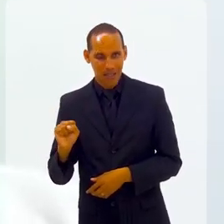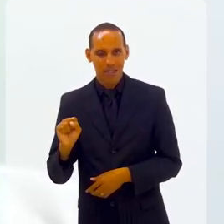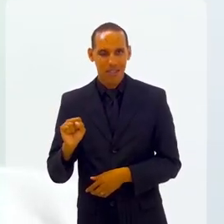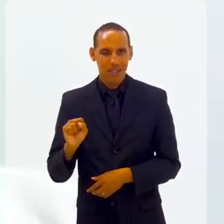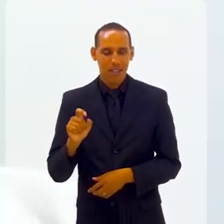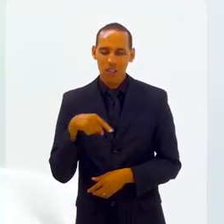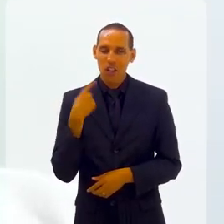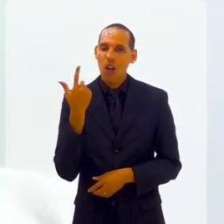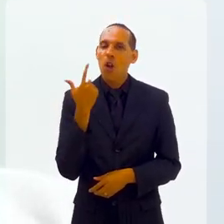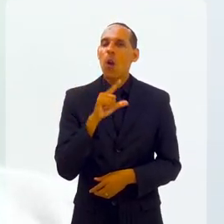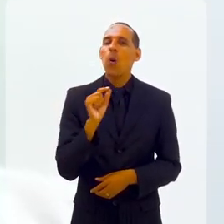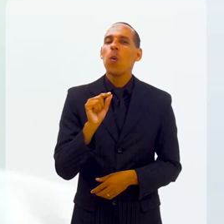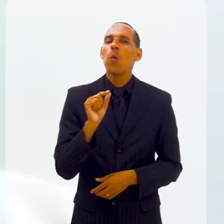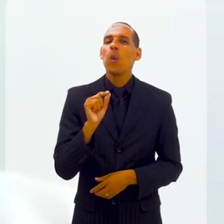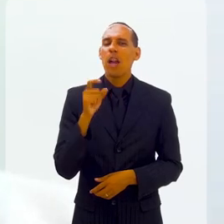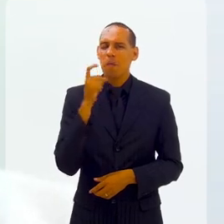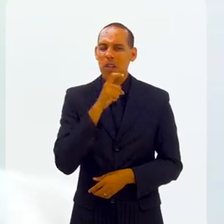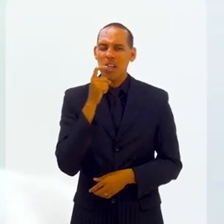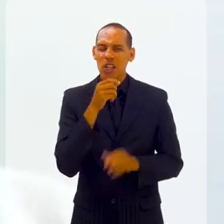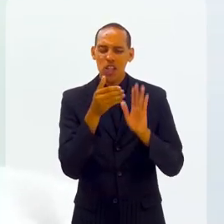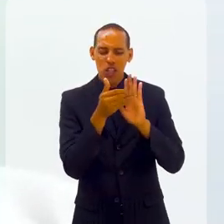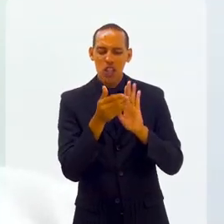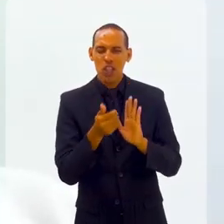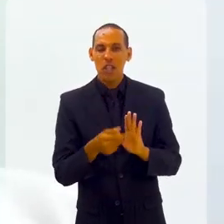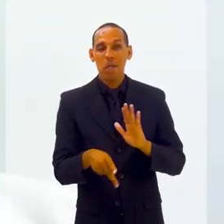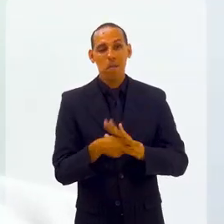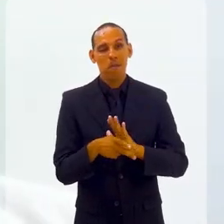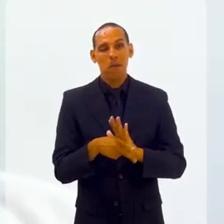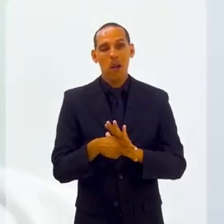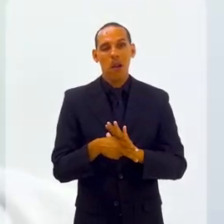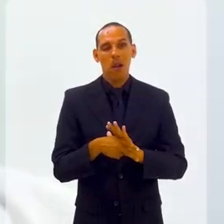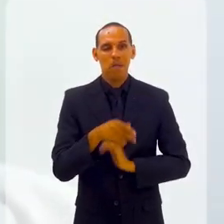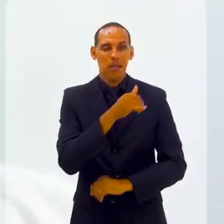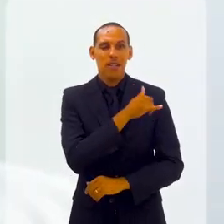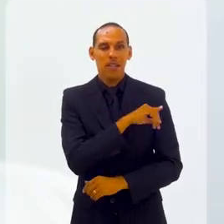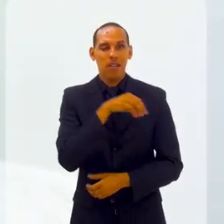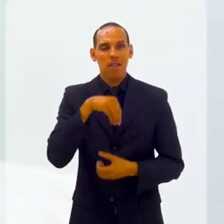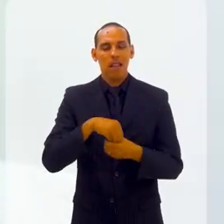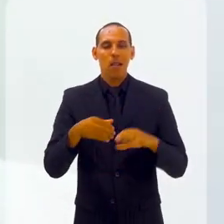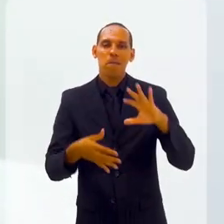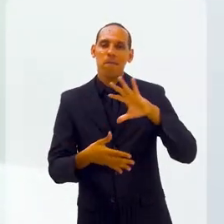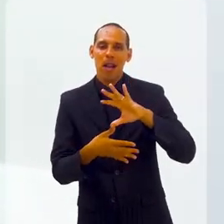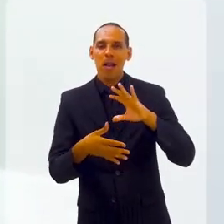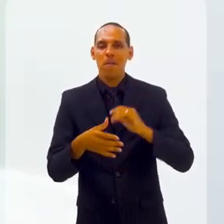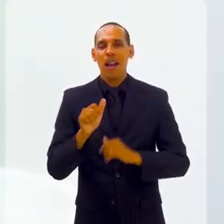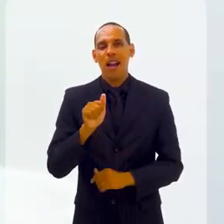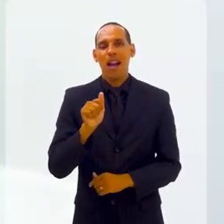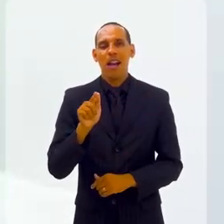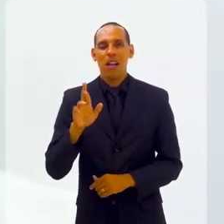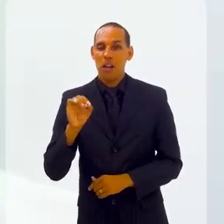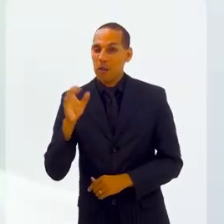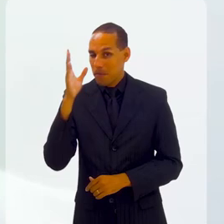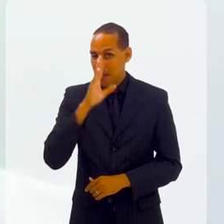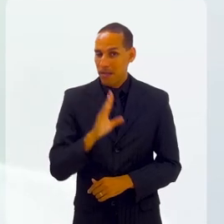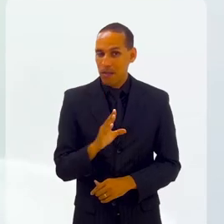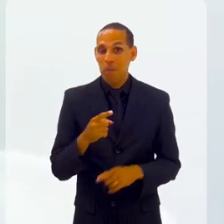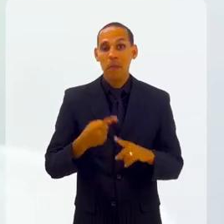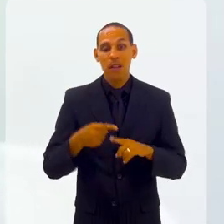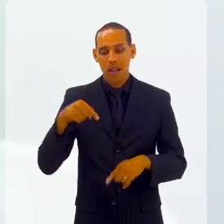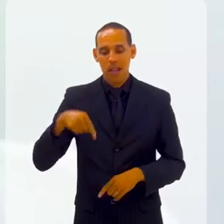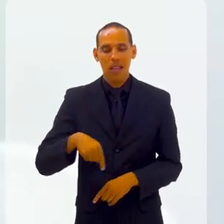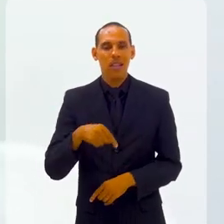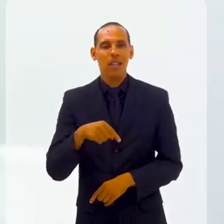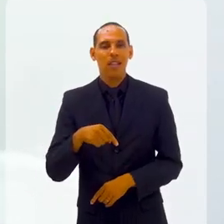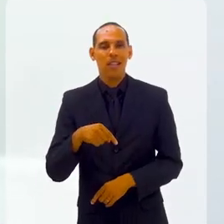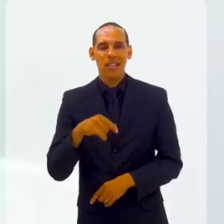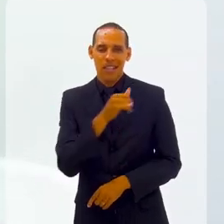para realmente desmistificar essa situação do Rio de Janeiro no mapa Agro brasileiro o Rio de Janeiro é